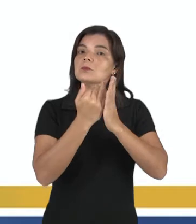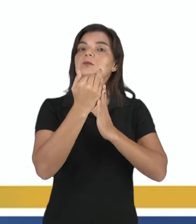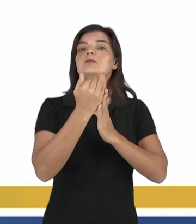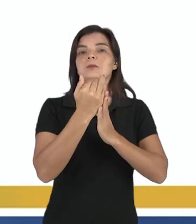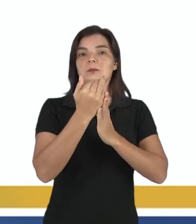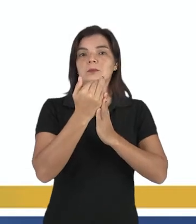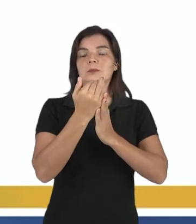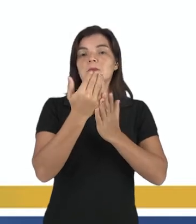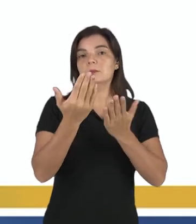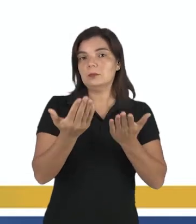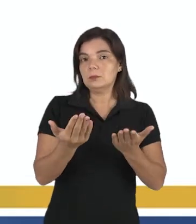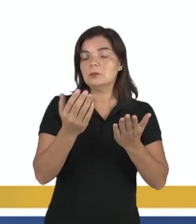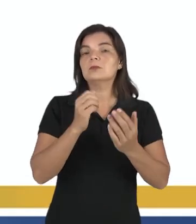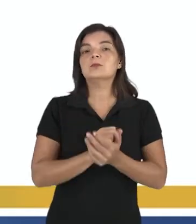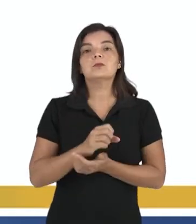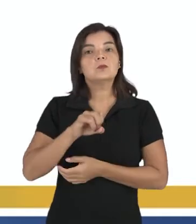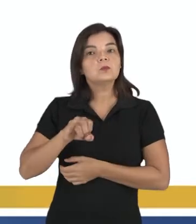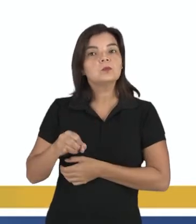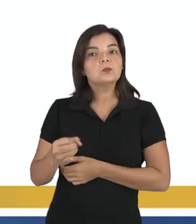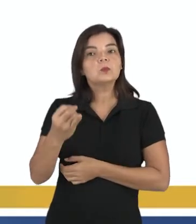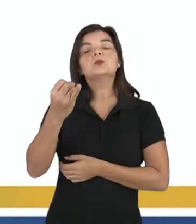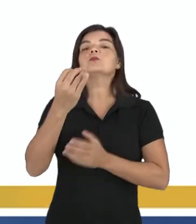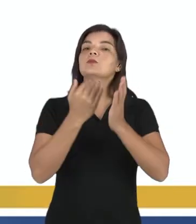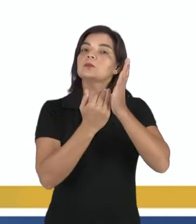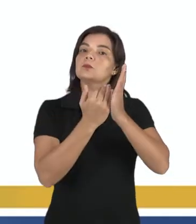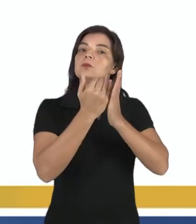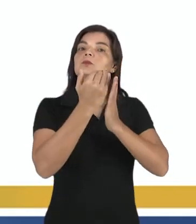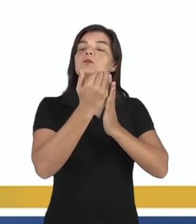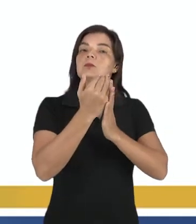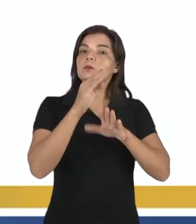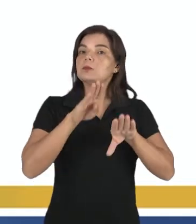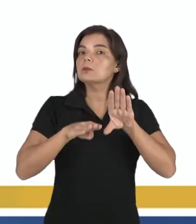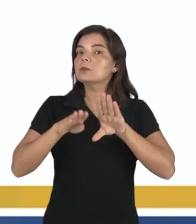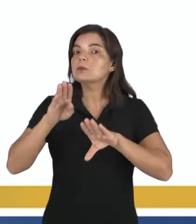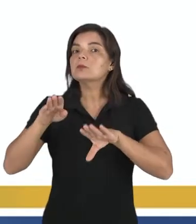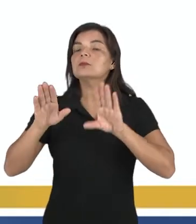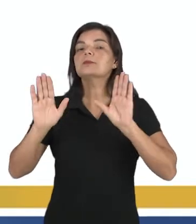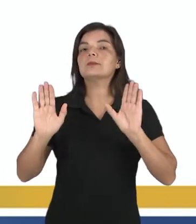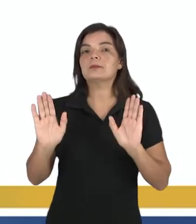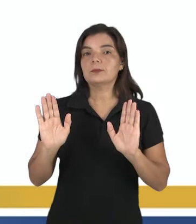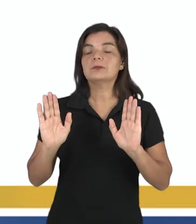aumentará. E aí esse juro ele vai aumentar conforme